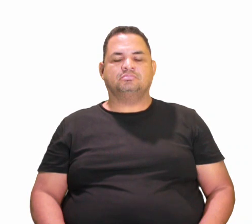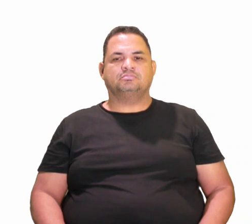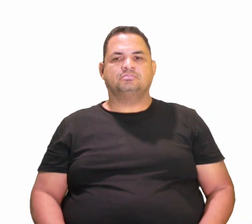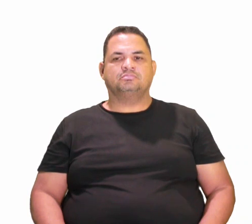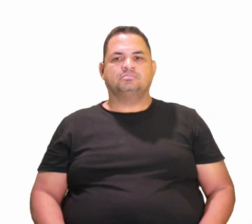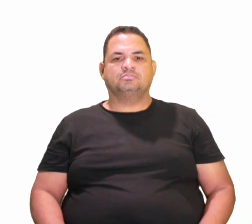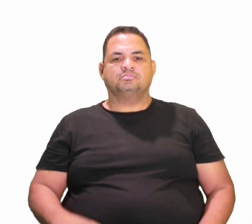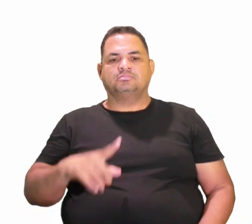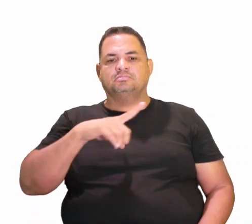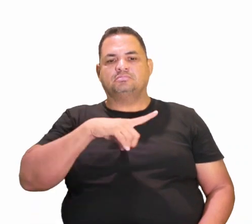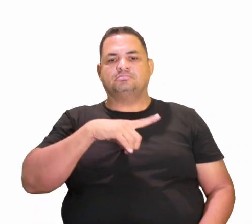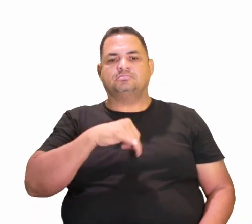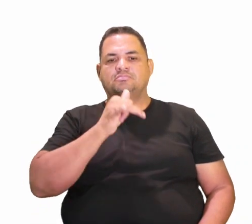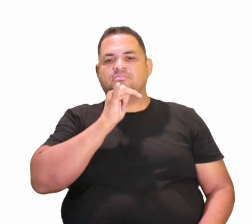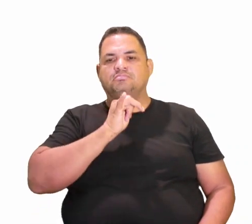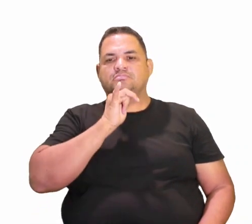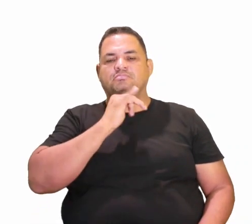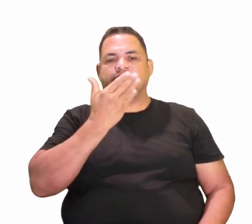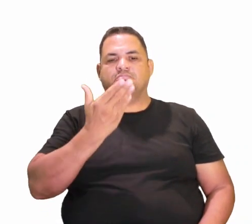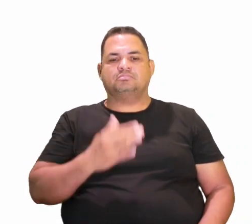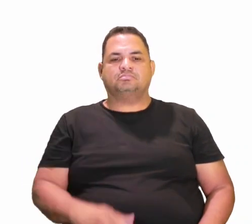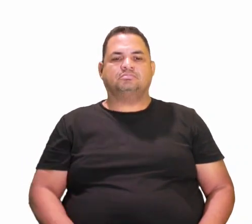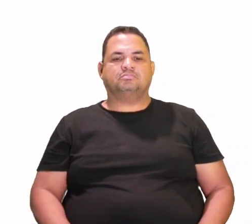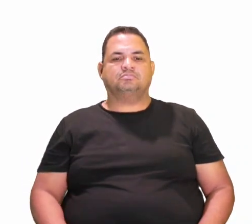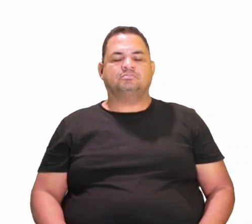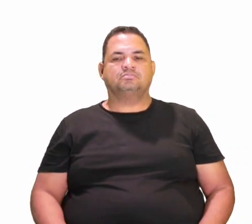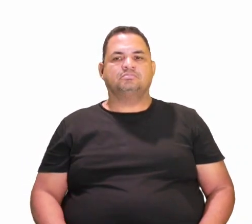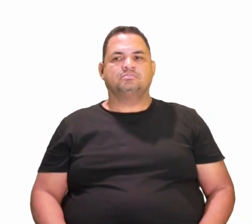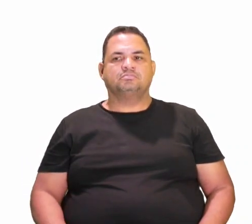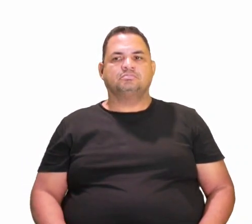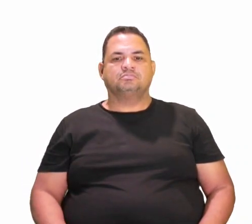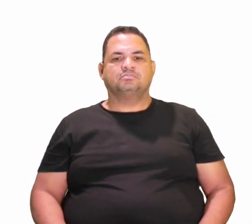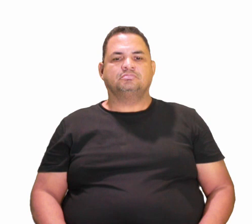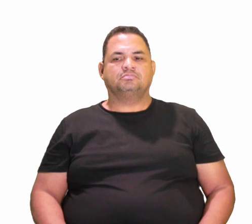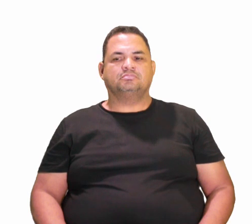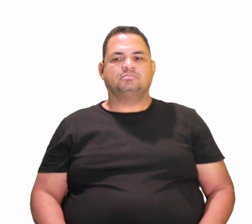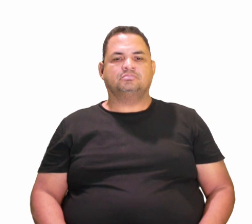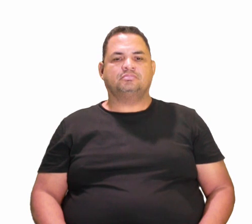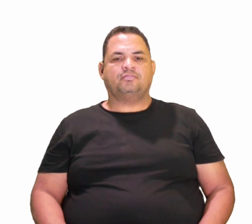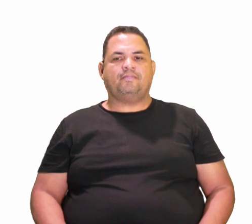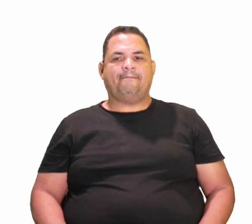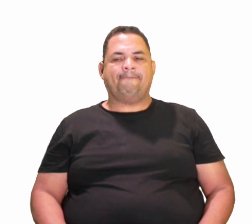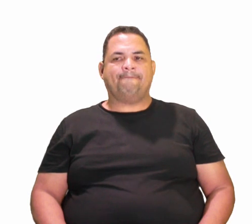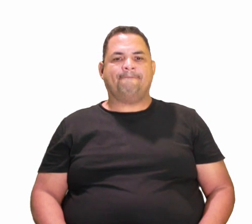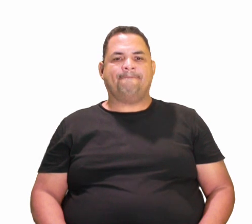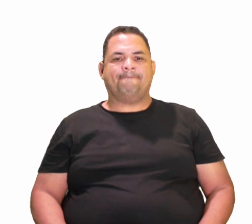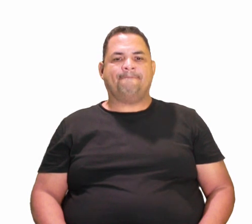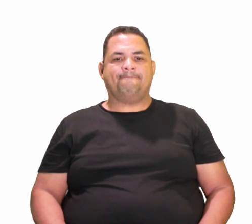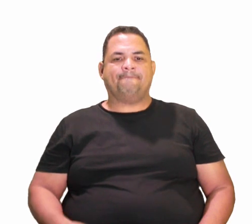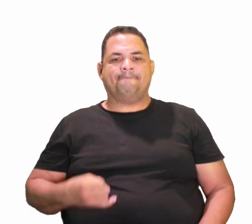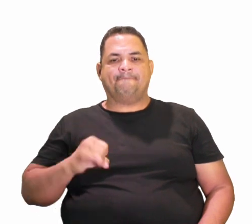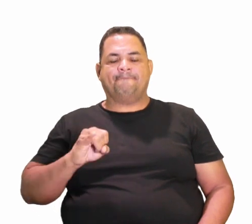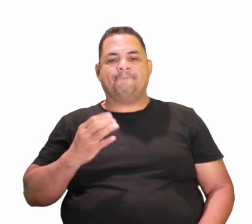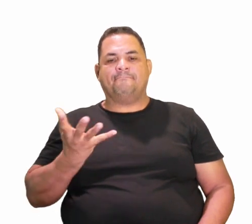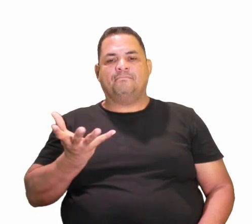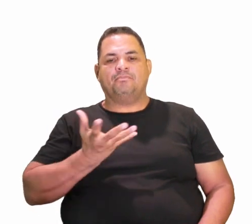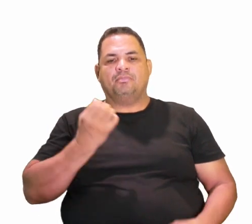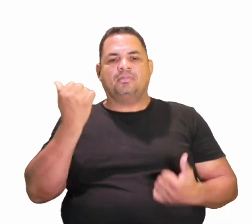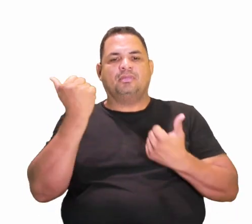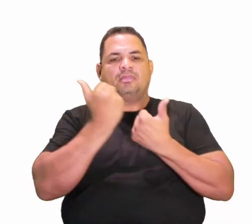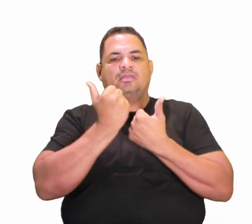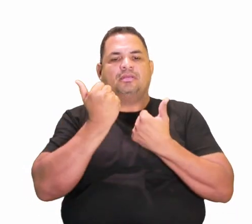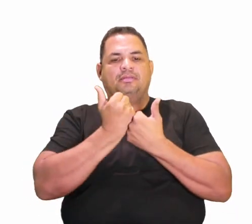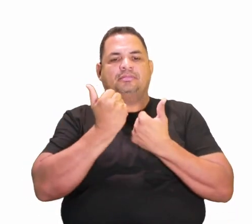temos aqui o exemplo. It is in October. It is in October. É em outubro. Se eu quiser